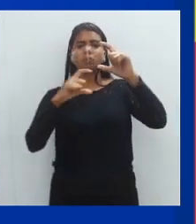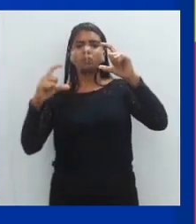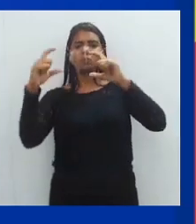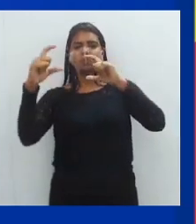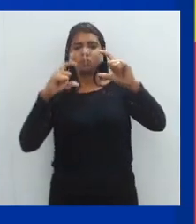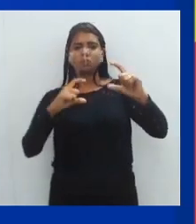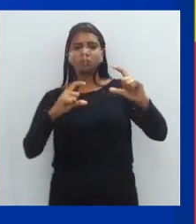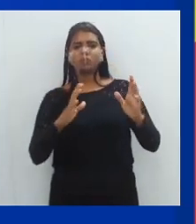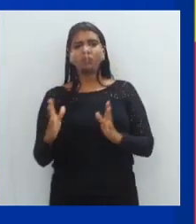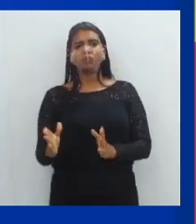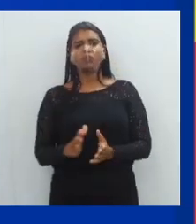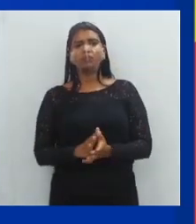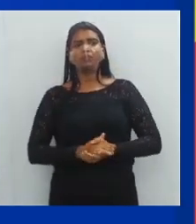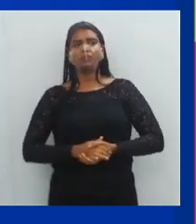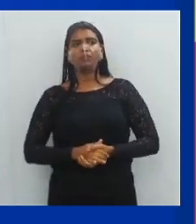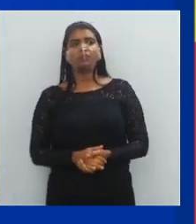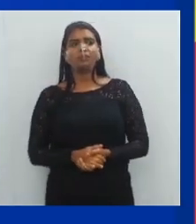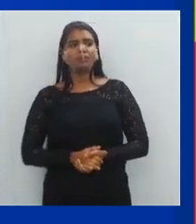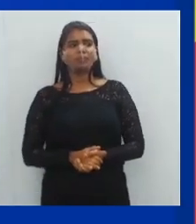quadrinhos.